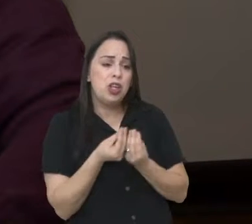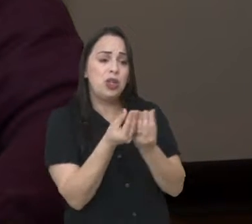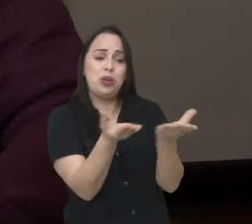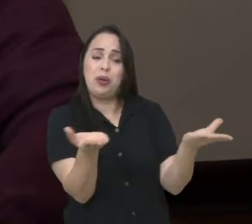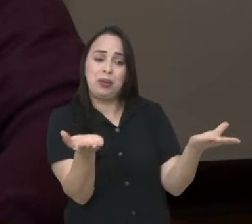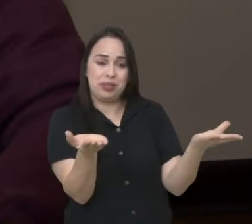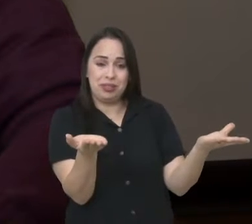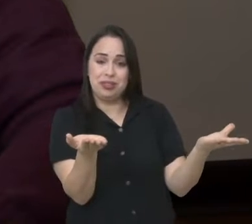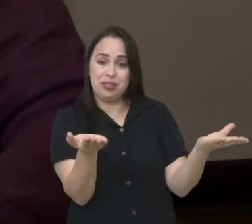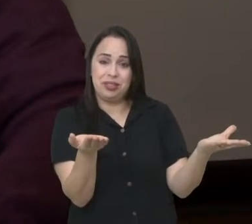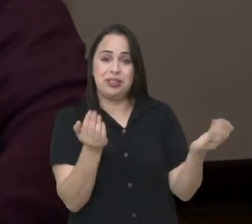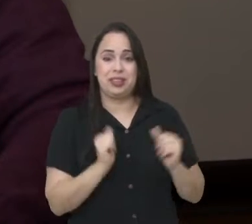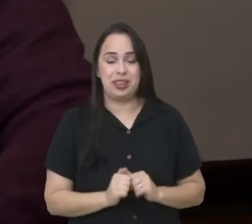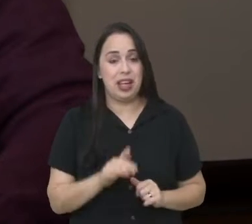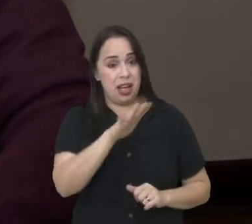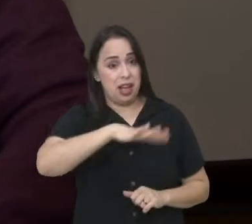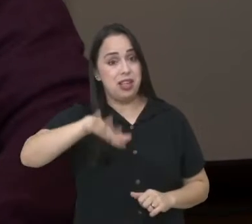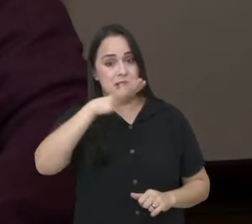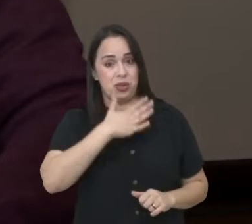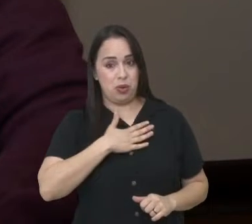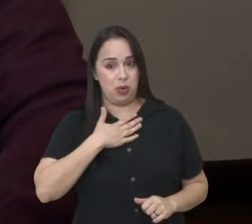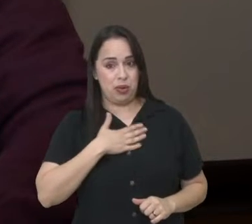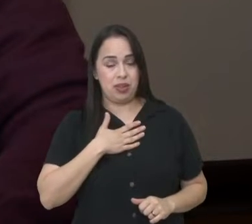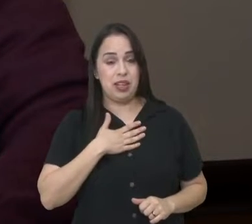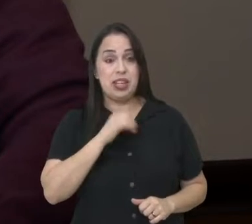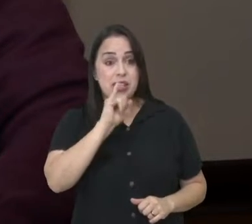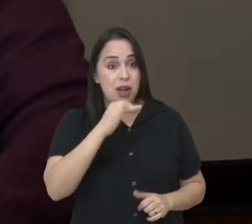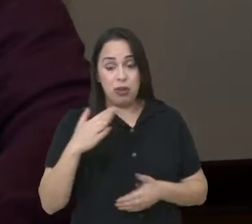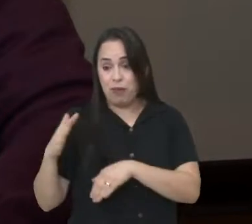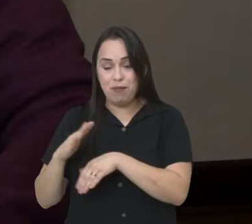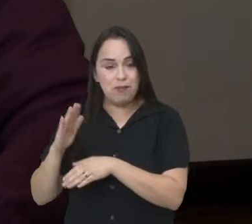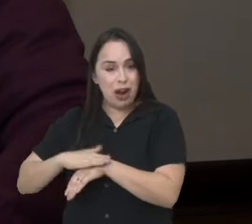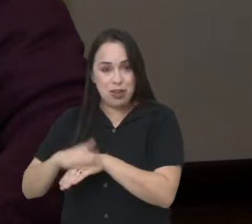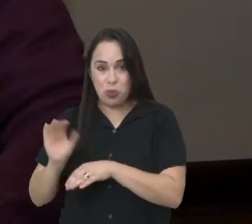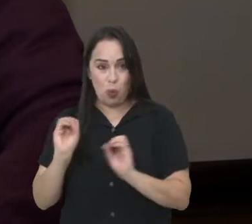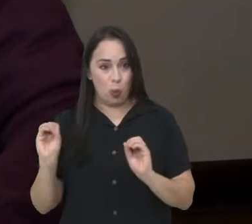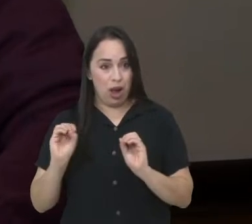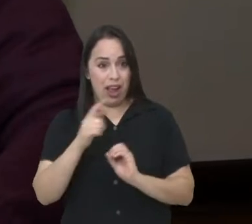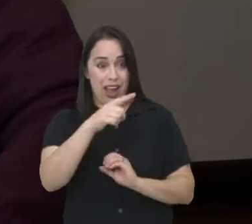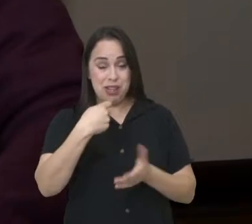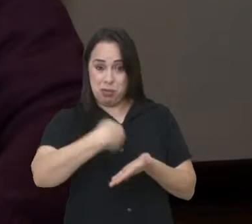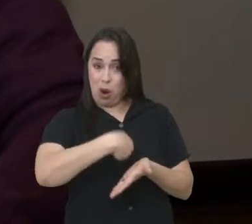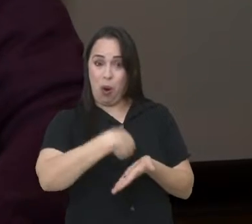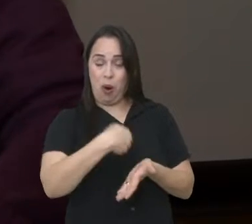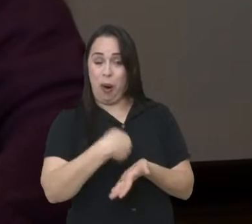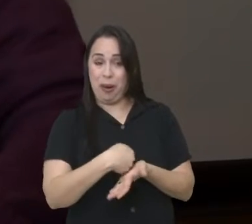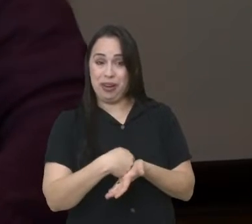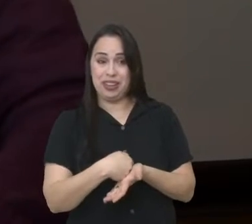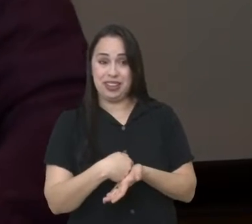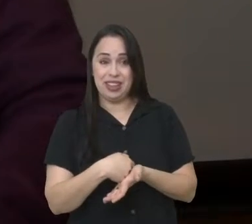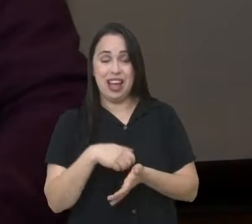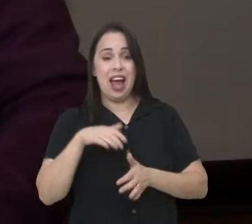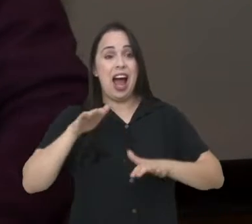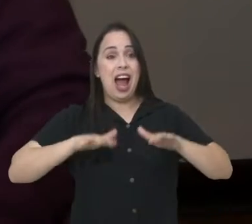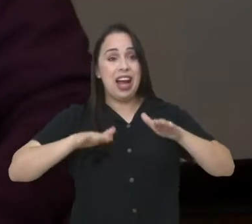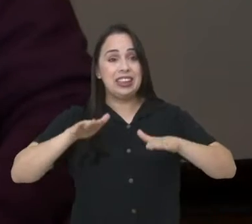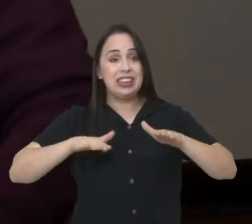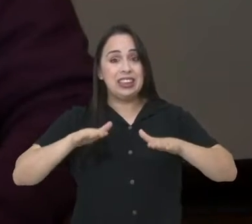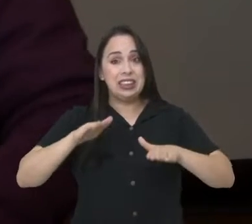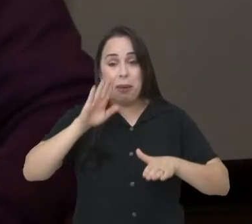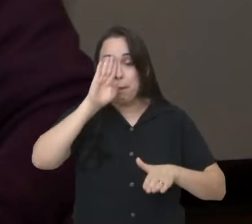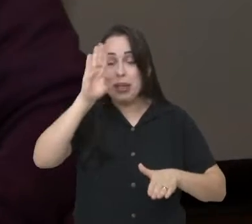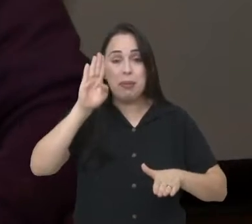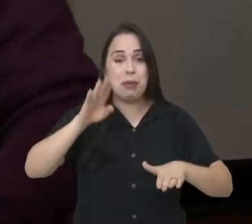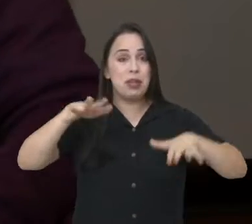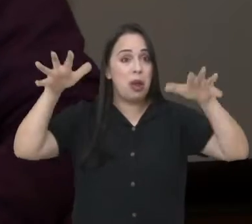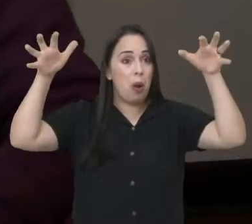todos aqui. E eles gostam. E quando eu não faço, eles cobram. Quando o dia está chovendo, principalmente quando o dia